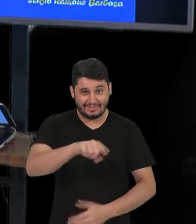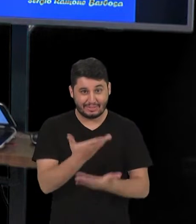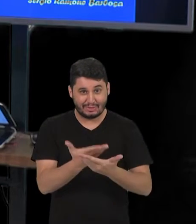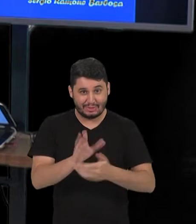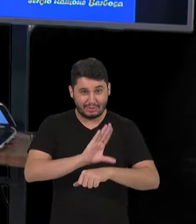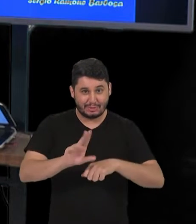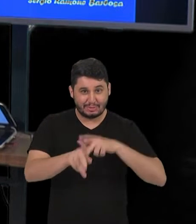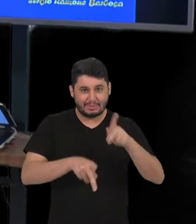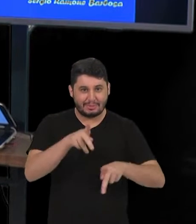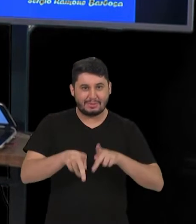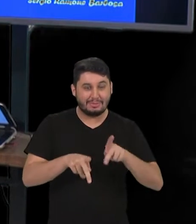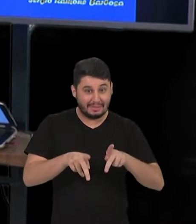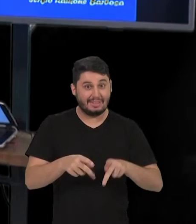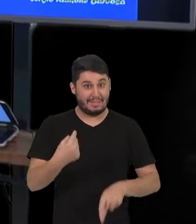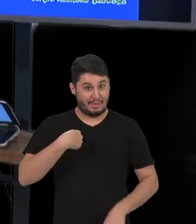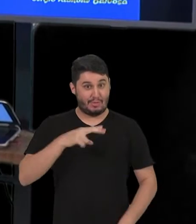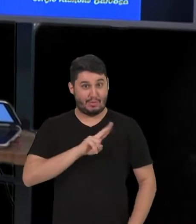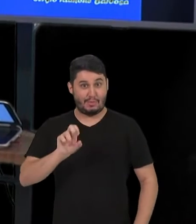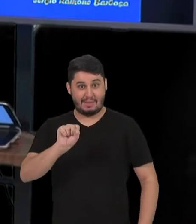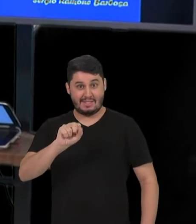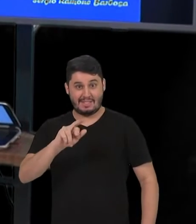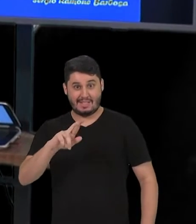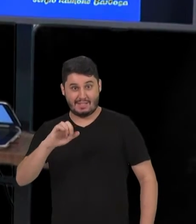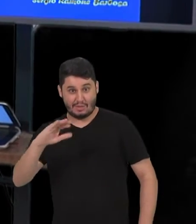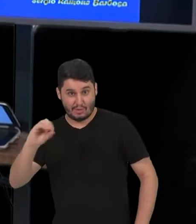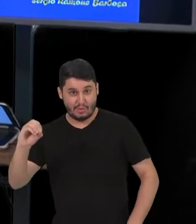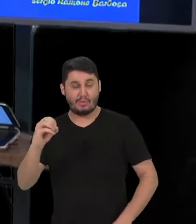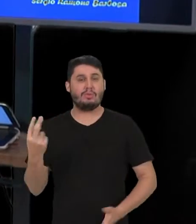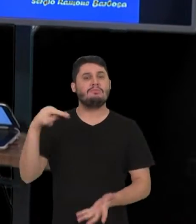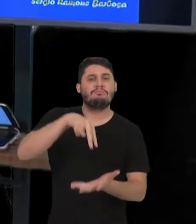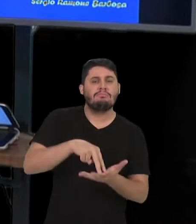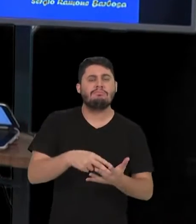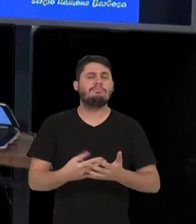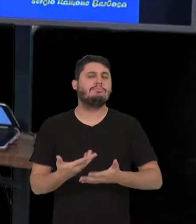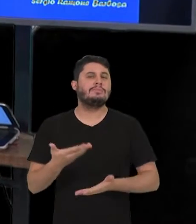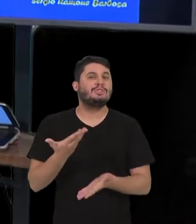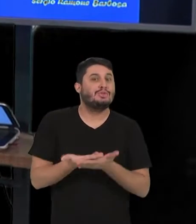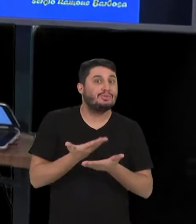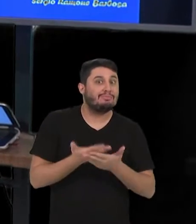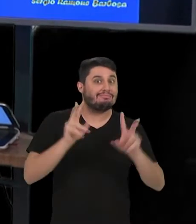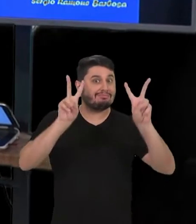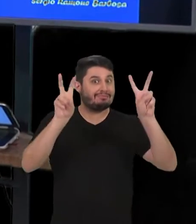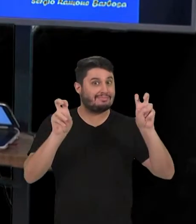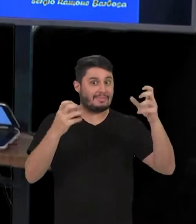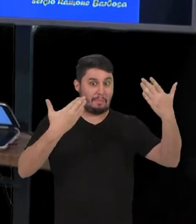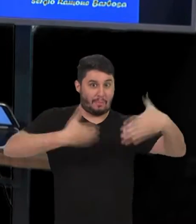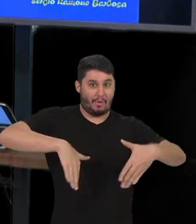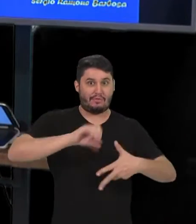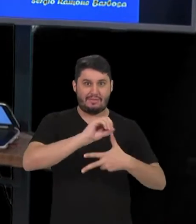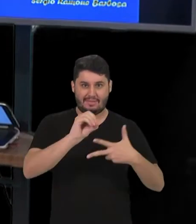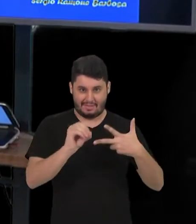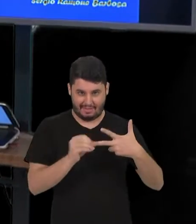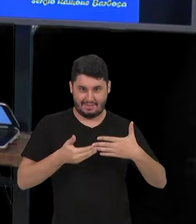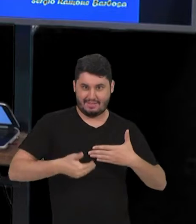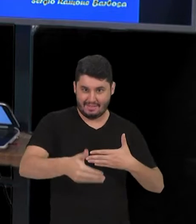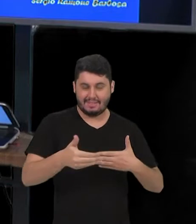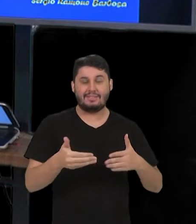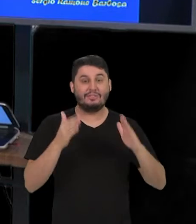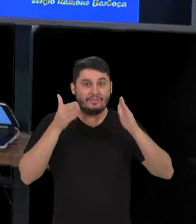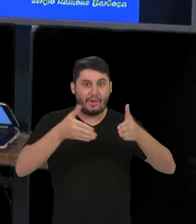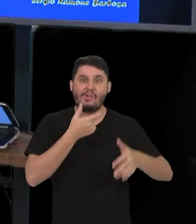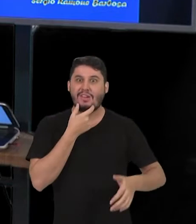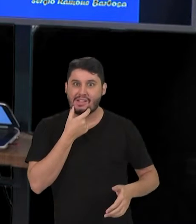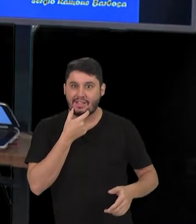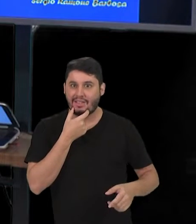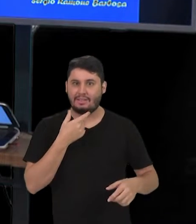Alô galera do Cursinho Popular, professor Edilson de Góes. Eu sou Sérgio Ramone e estou aqui hoje com vocês para falar um pouco da prova de língua inglesa do Enem, que está se aproximando aí,